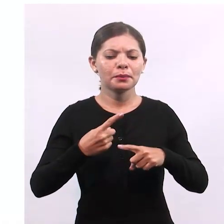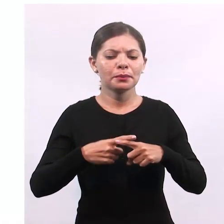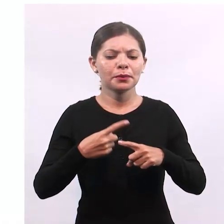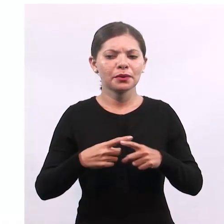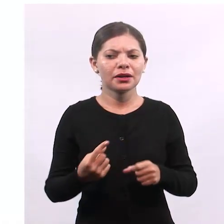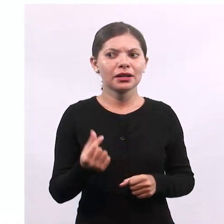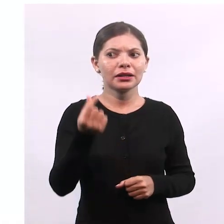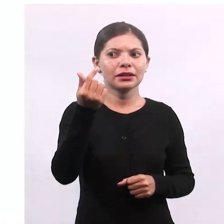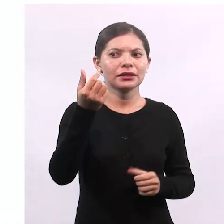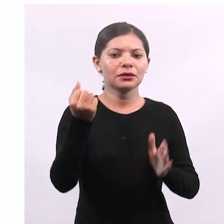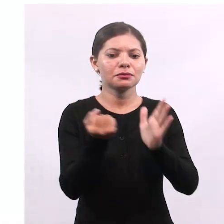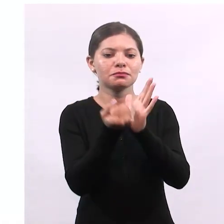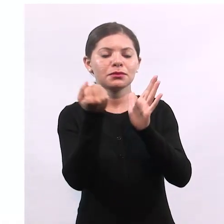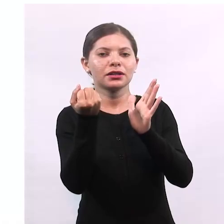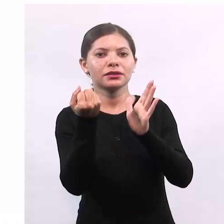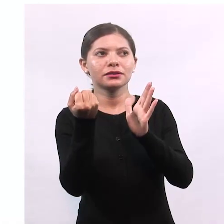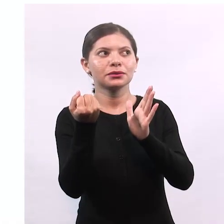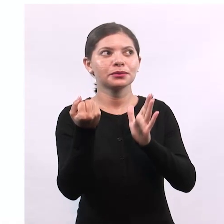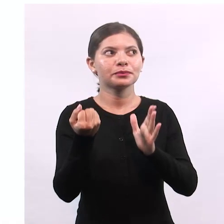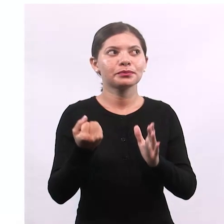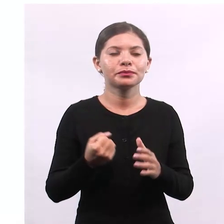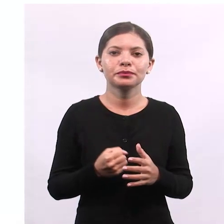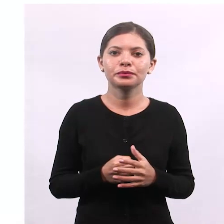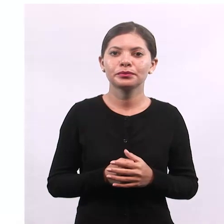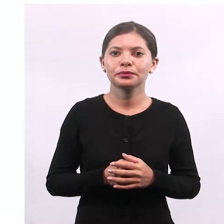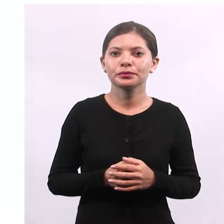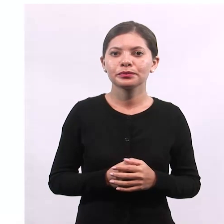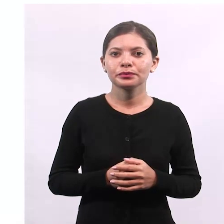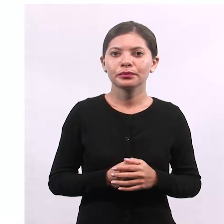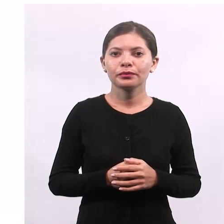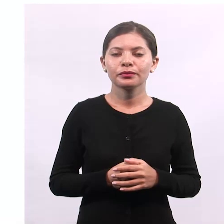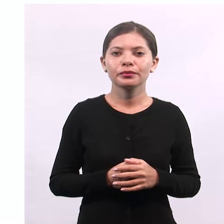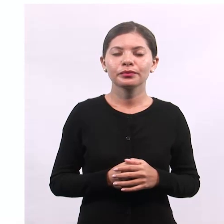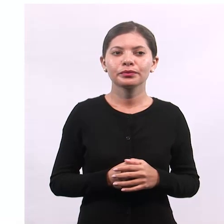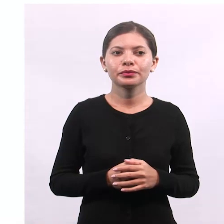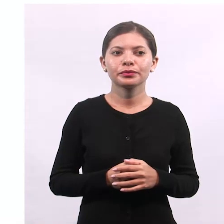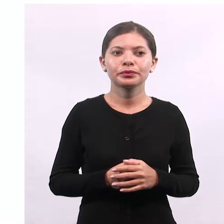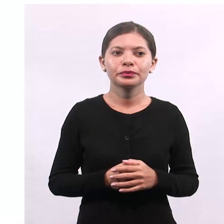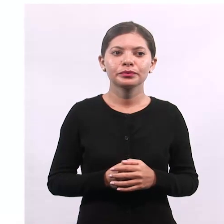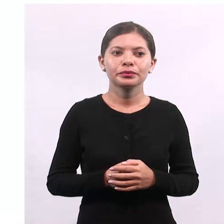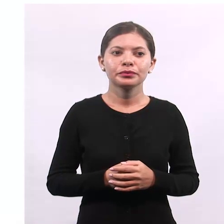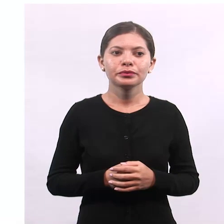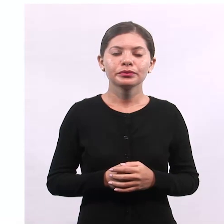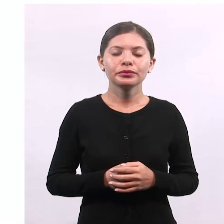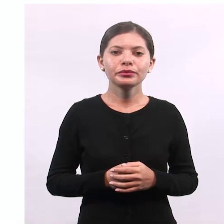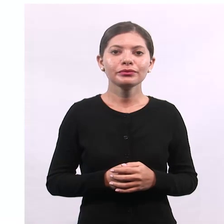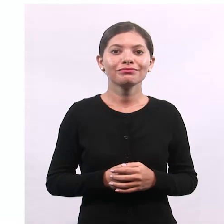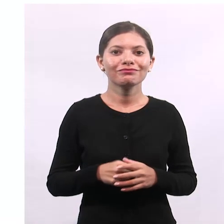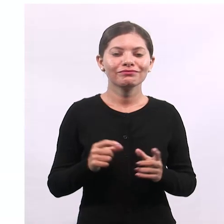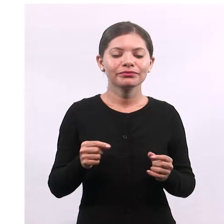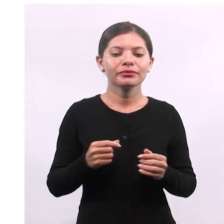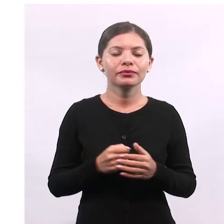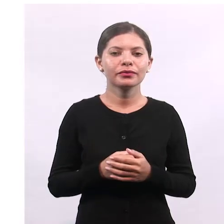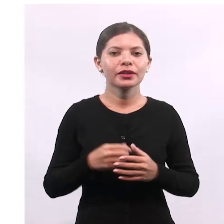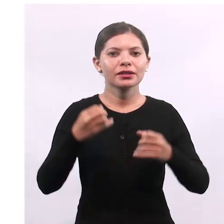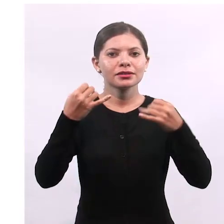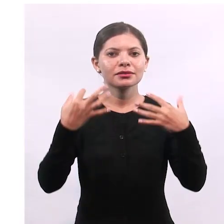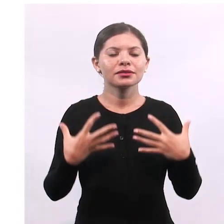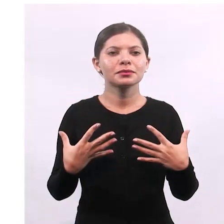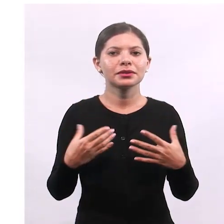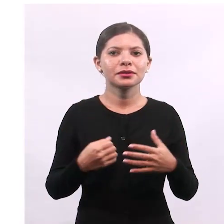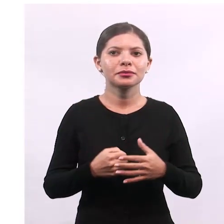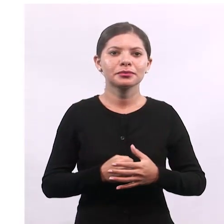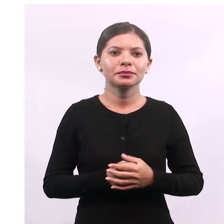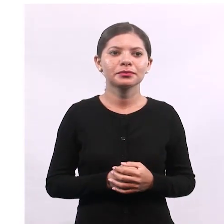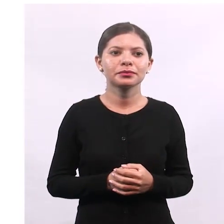as pessoas tiraram as pessoas os alunos da Rede privada é isso que a gente pode interpretar a partir desse gráfico